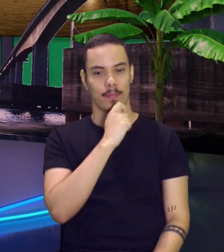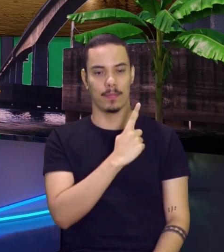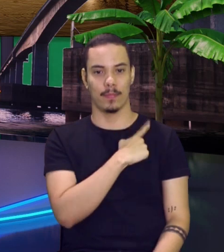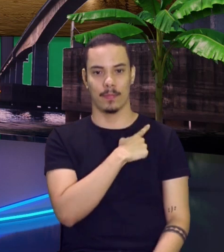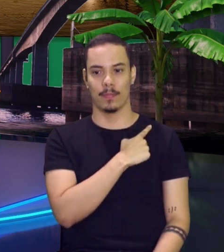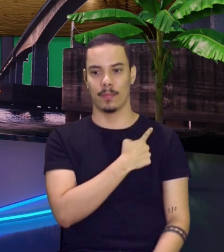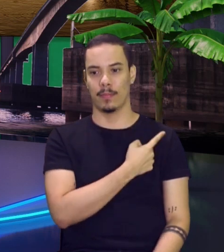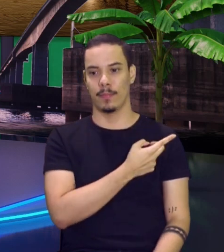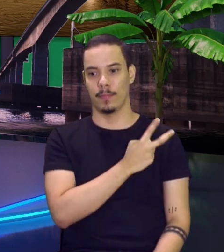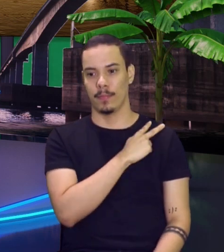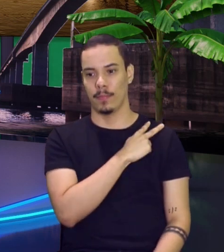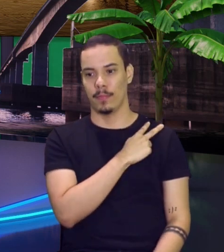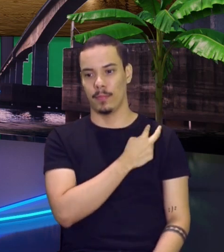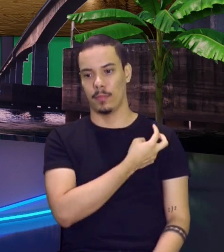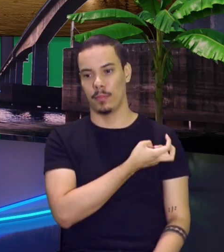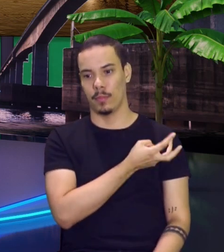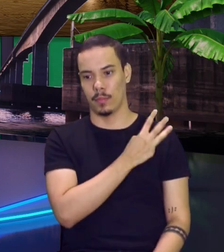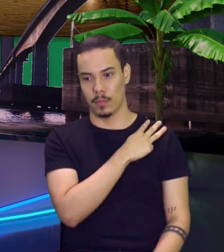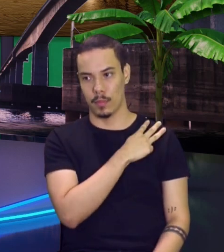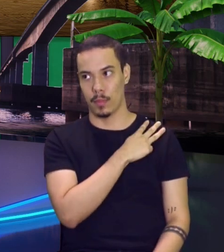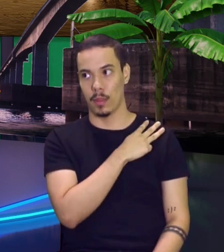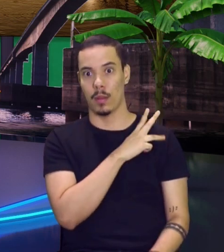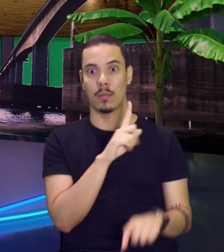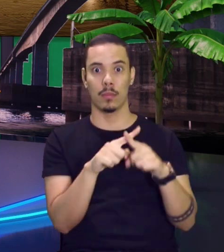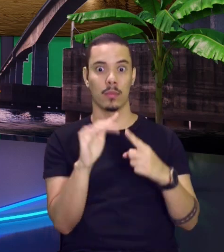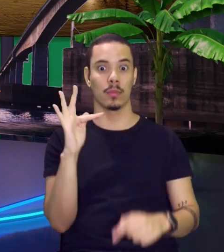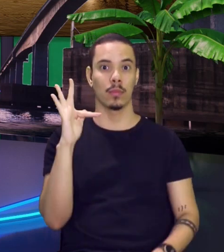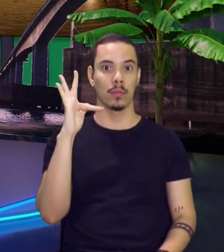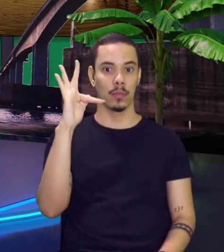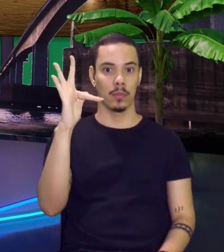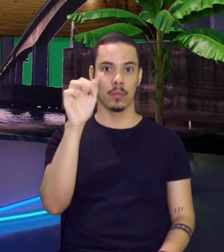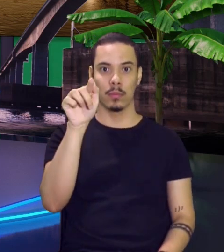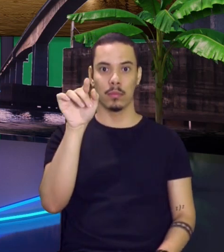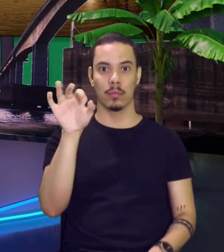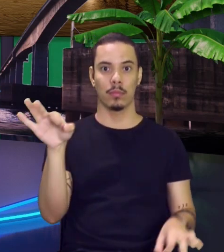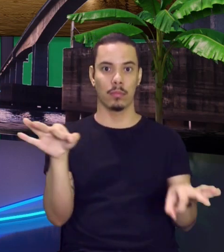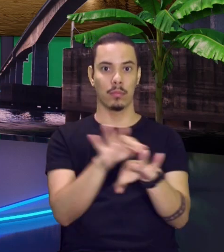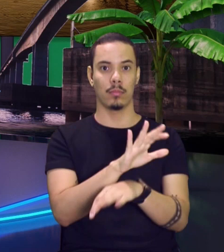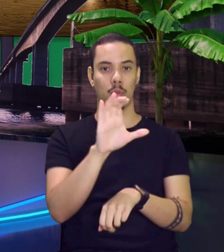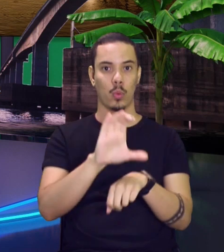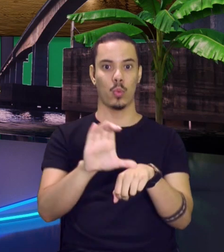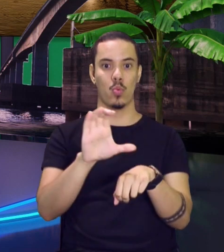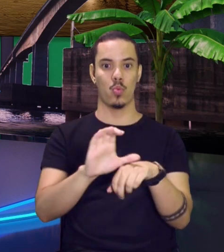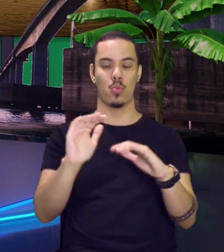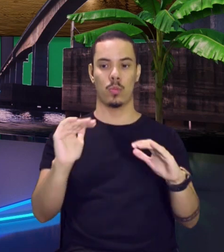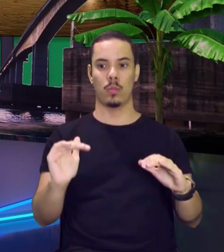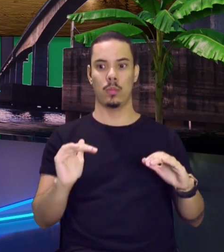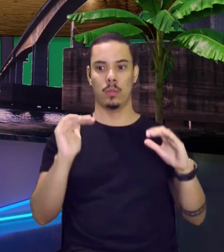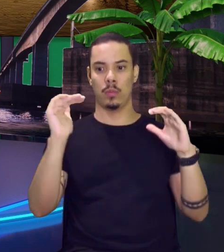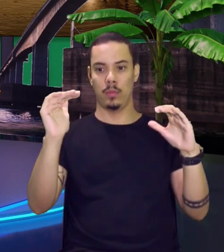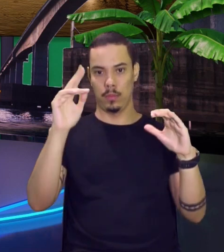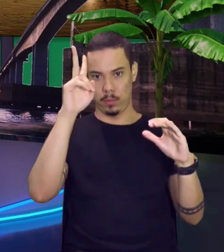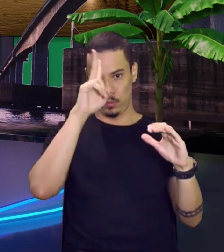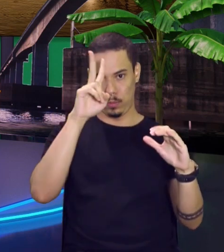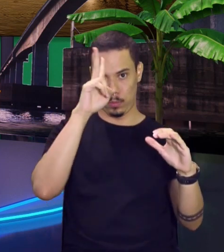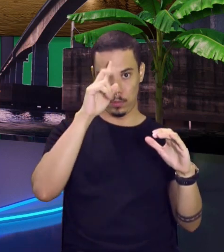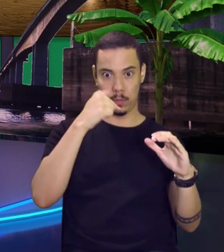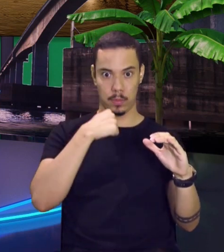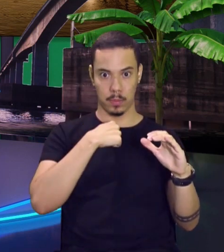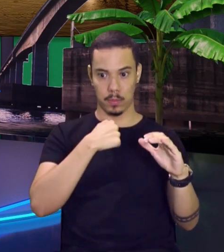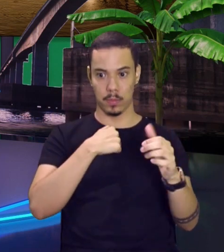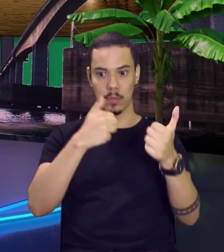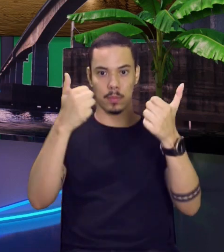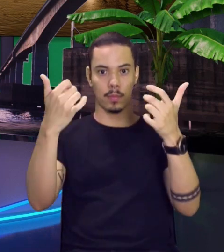no segundo e no terceiro. Mas amanhã, quando você terminar o seu curso superior, você vai lembrar de que o Arimateia e o seu